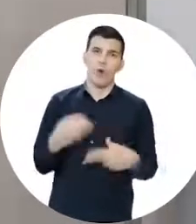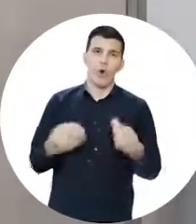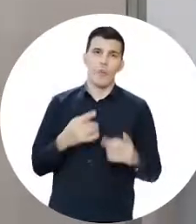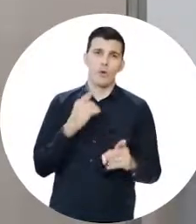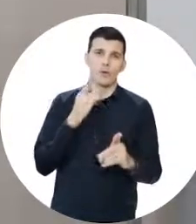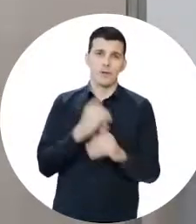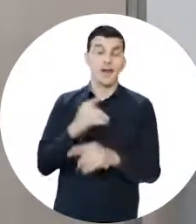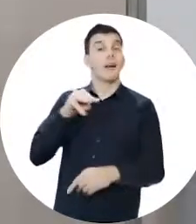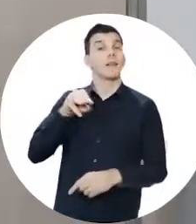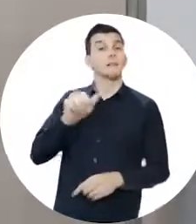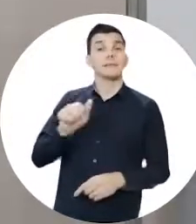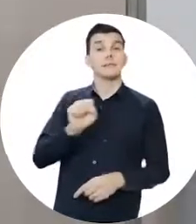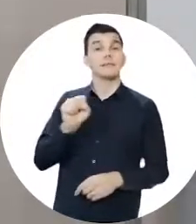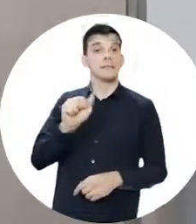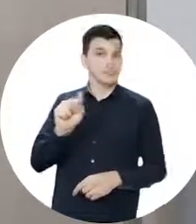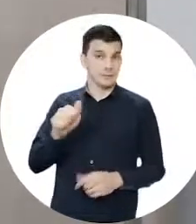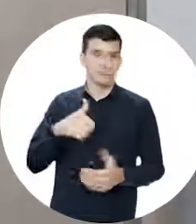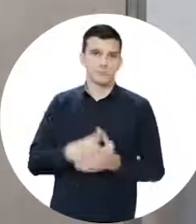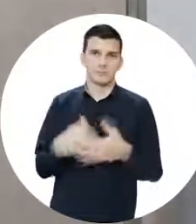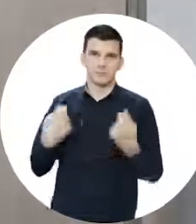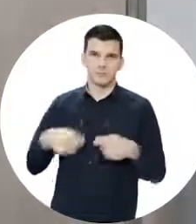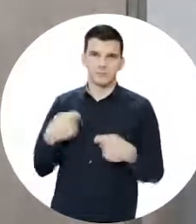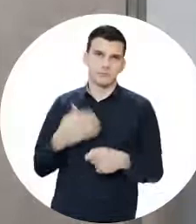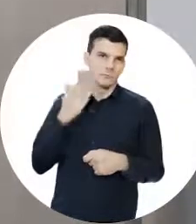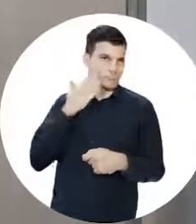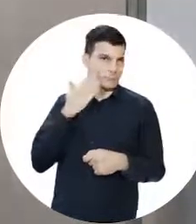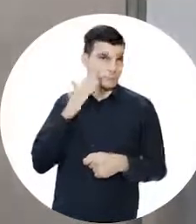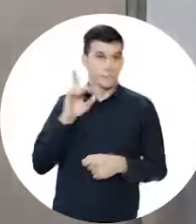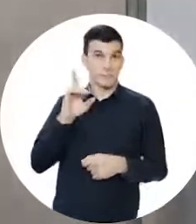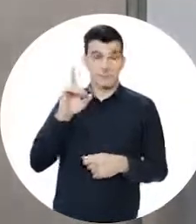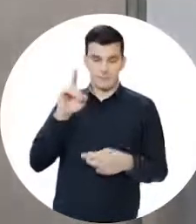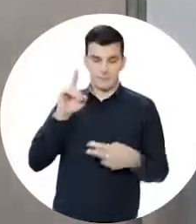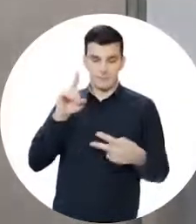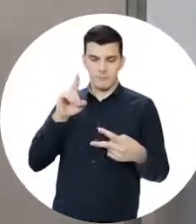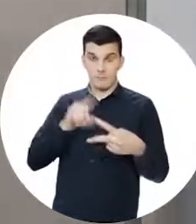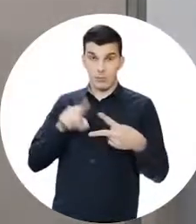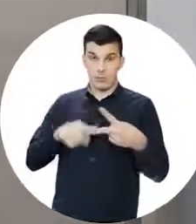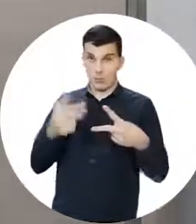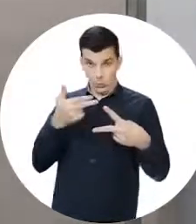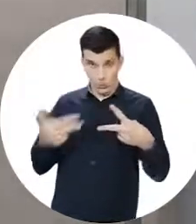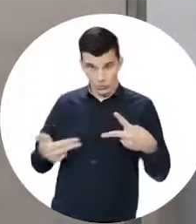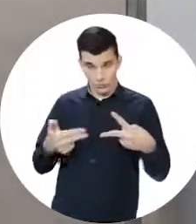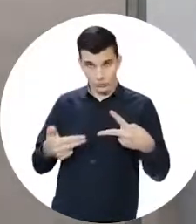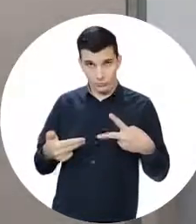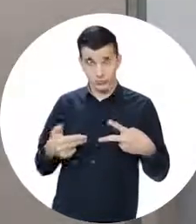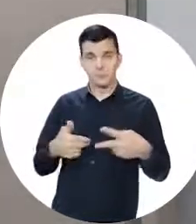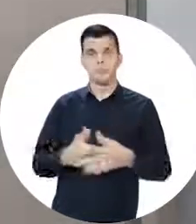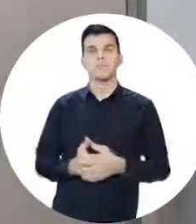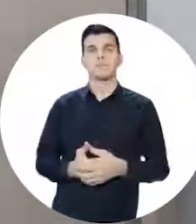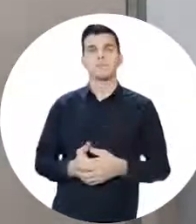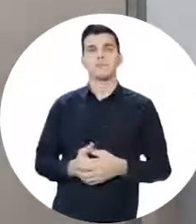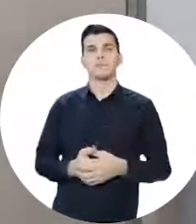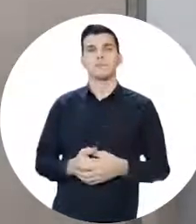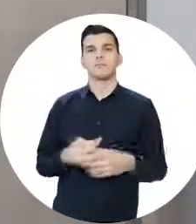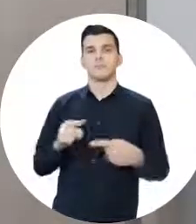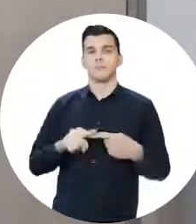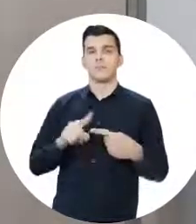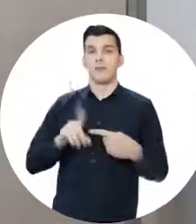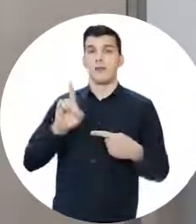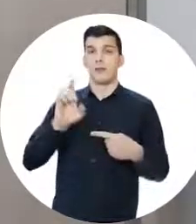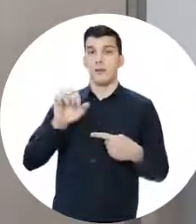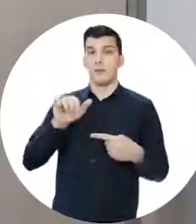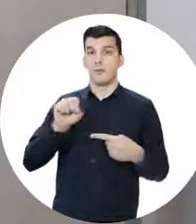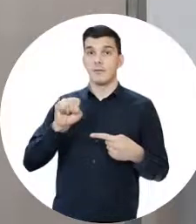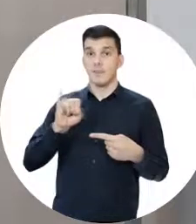essa massa de soluto, eu preciso da densidade de dois componentes dentro desse exercício. A densidade